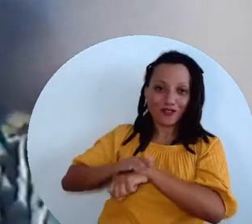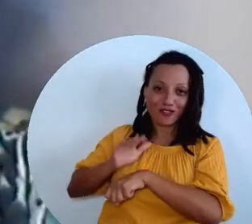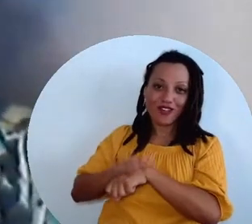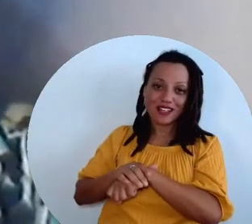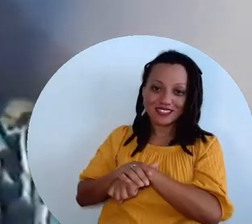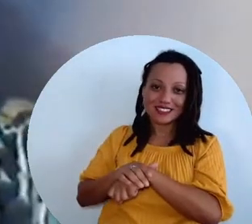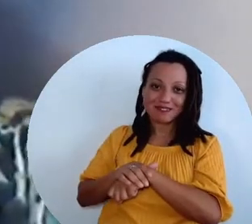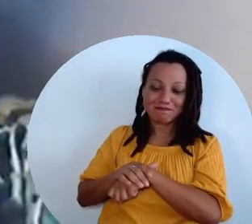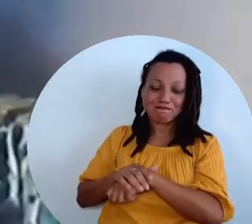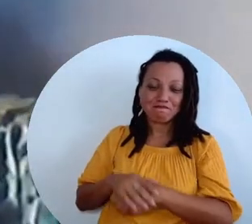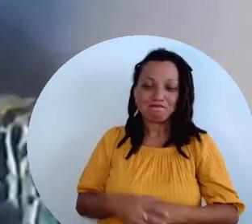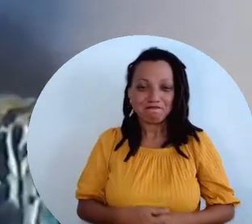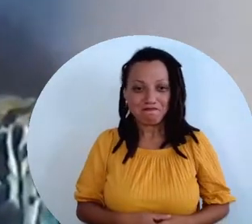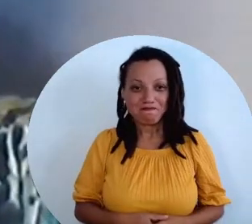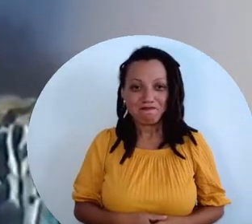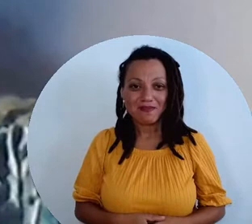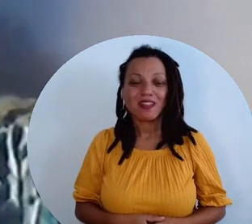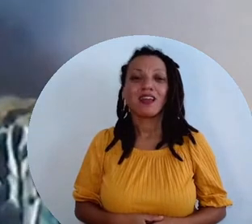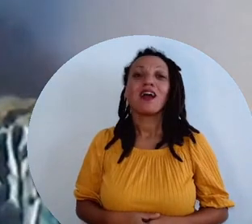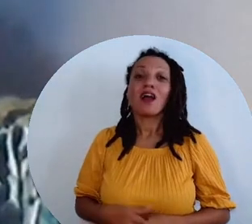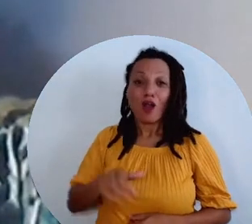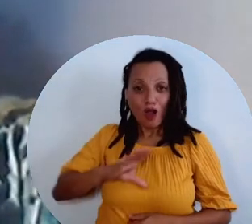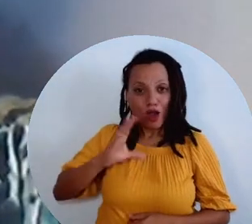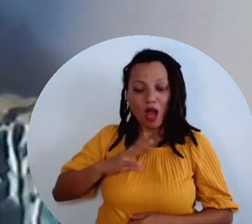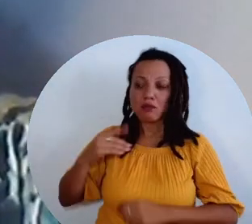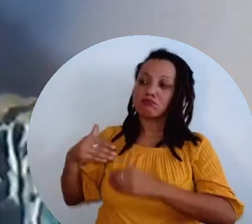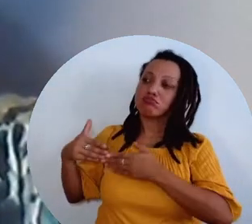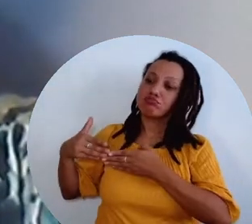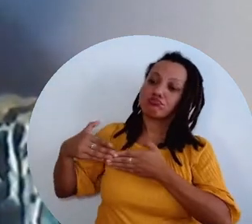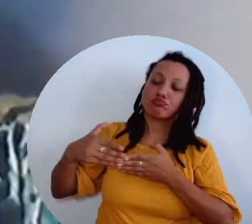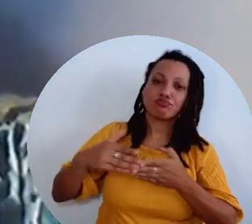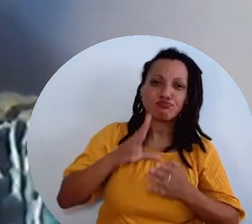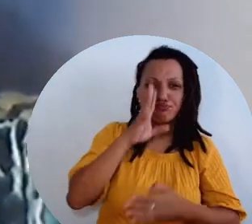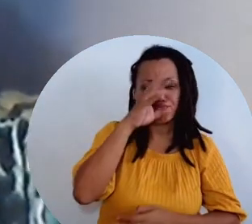essa pessoa? Vou passar o caminhão de lixo. Só um minuto.